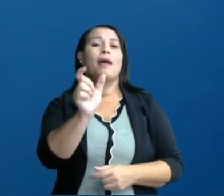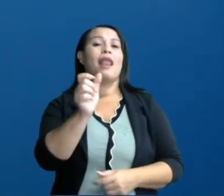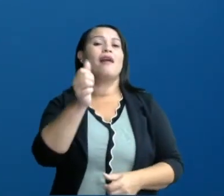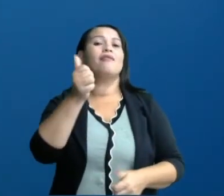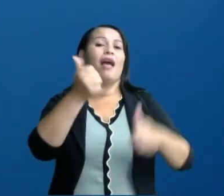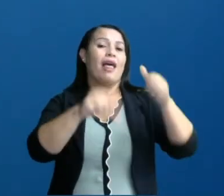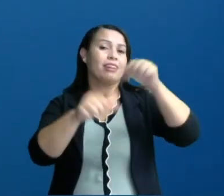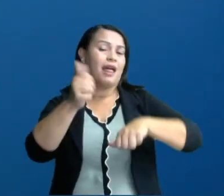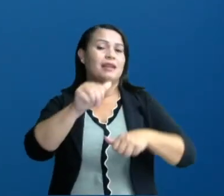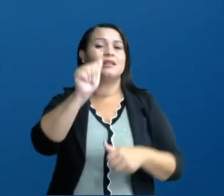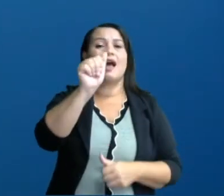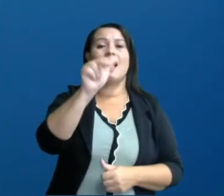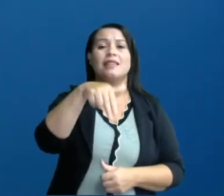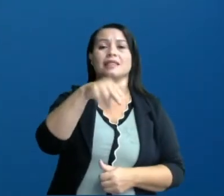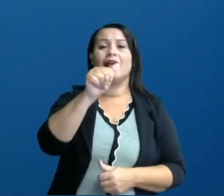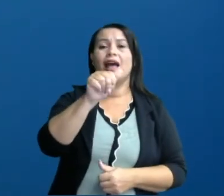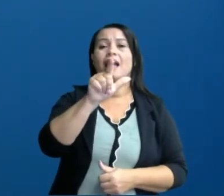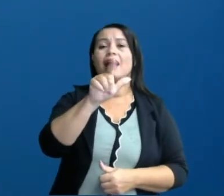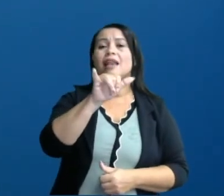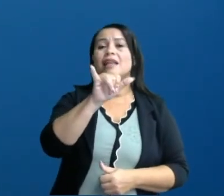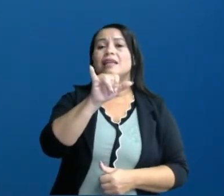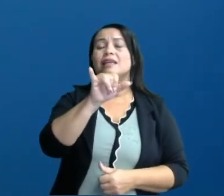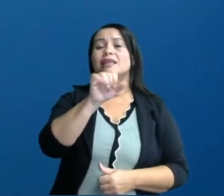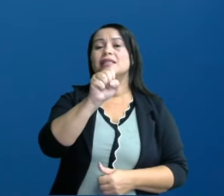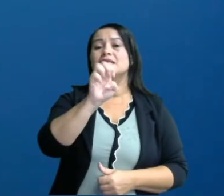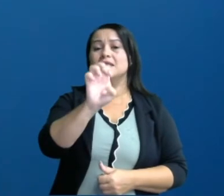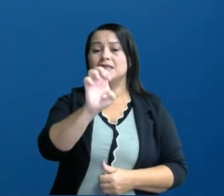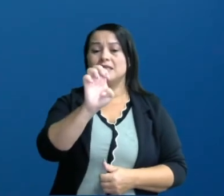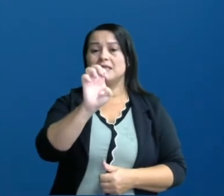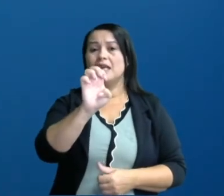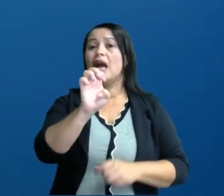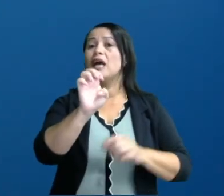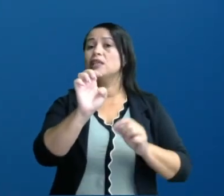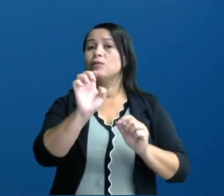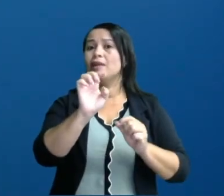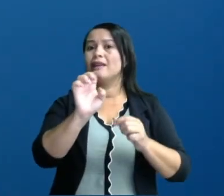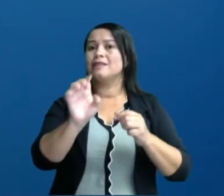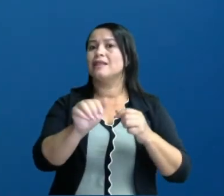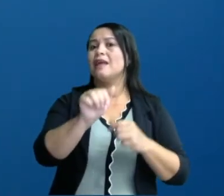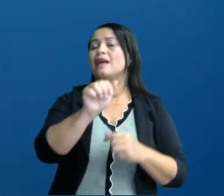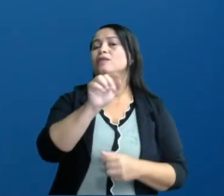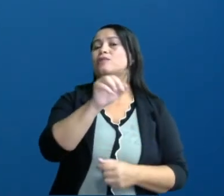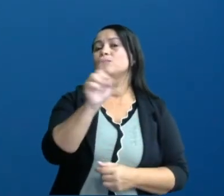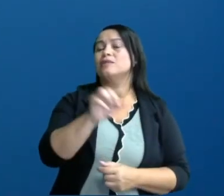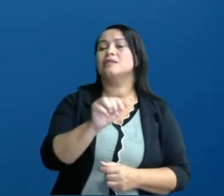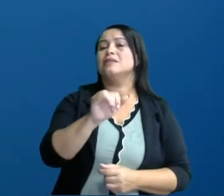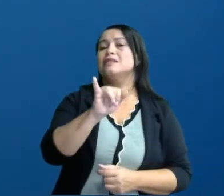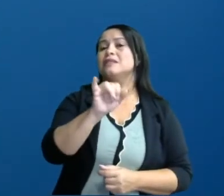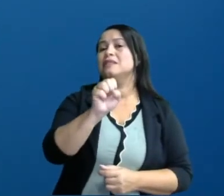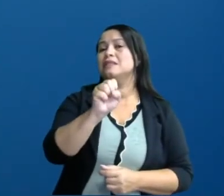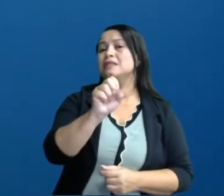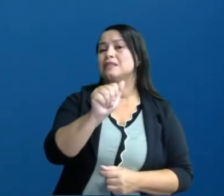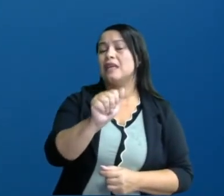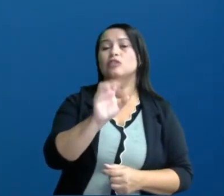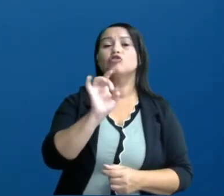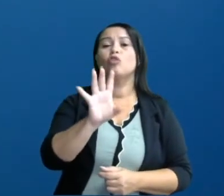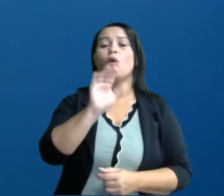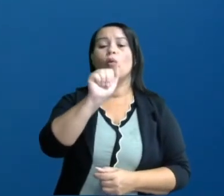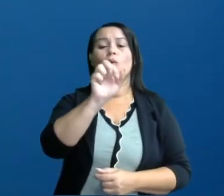não está acrescentando isar, a gente está acrescentando o sufixo ar, tá?